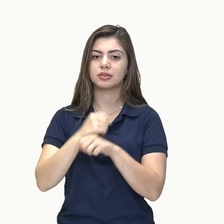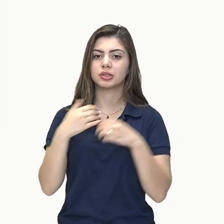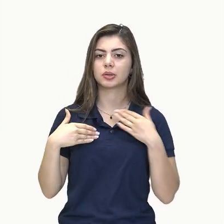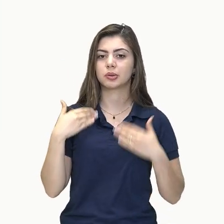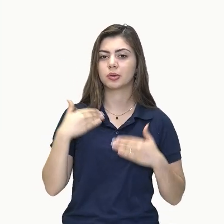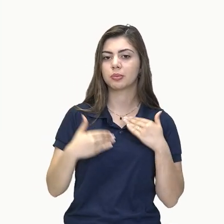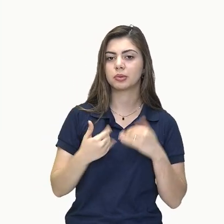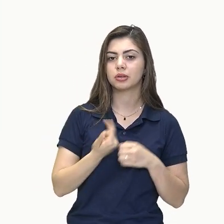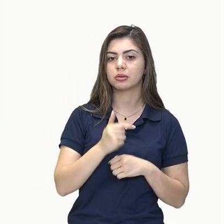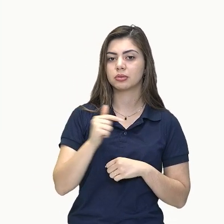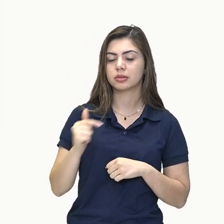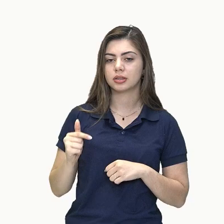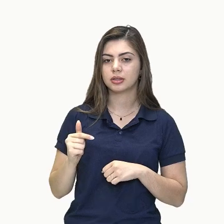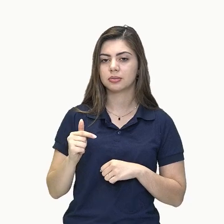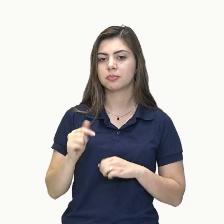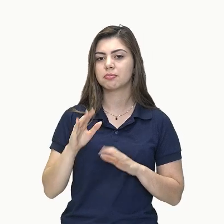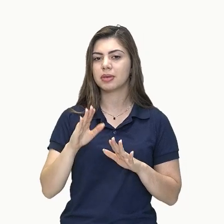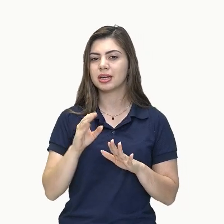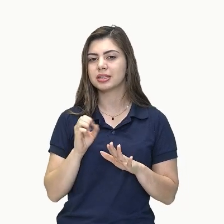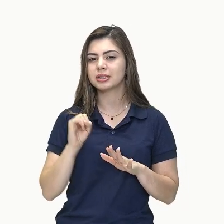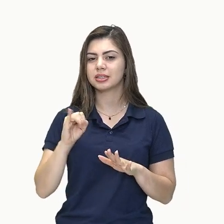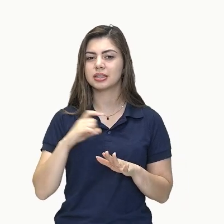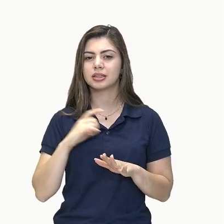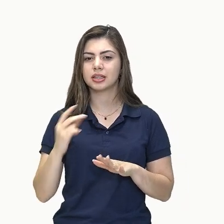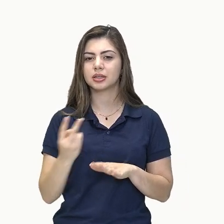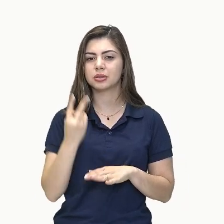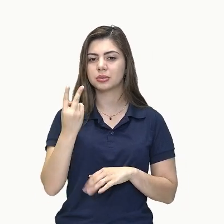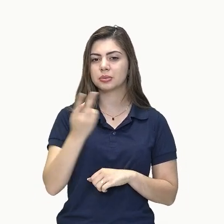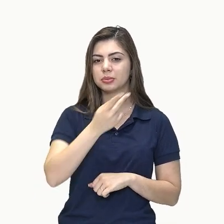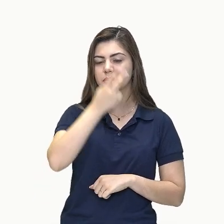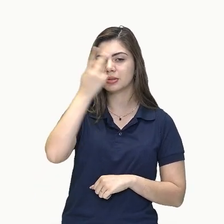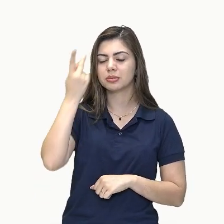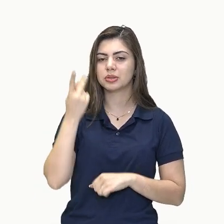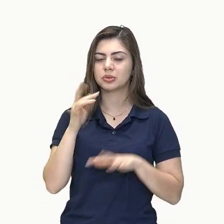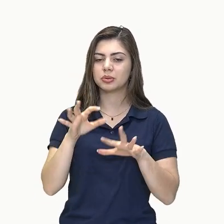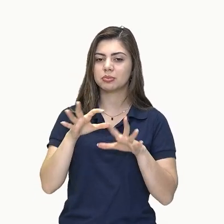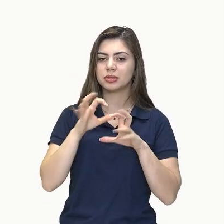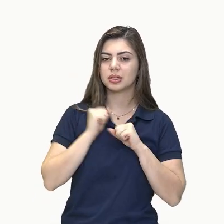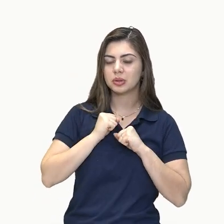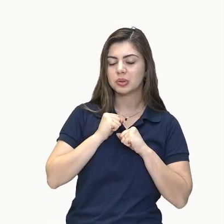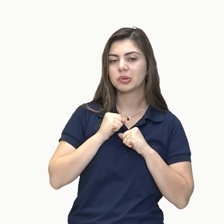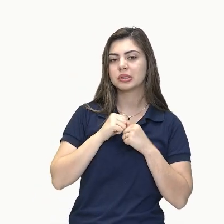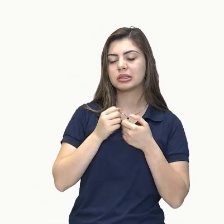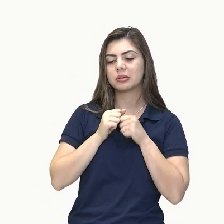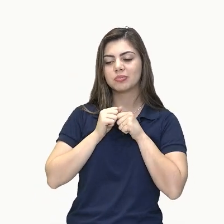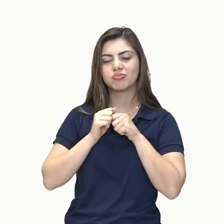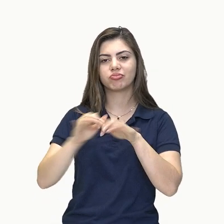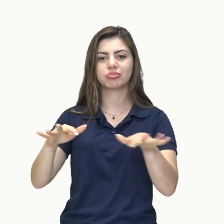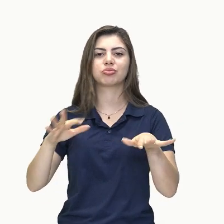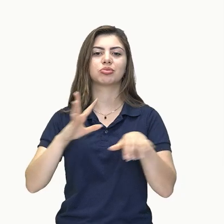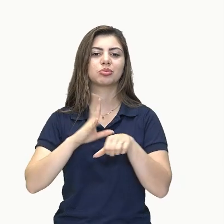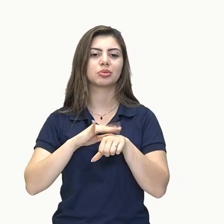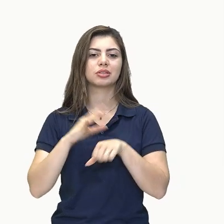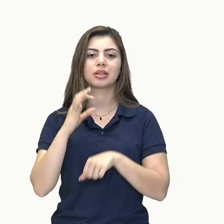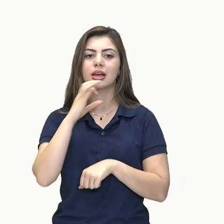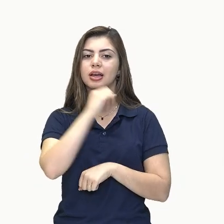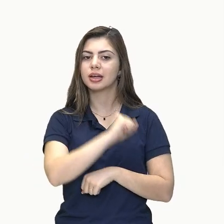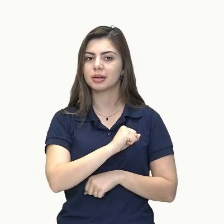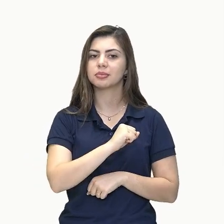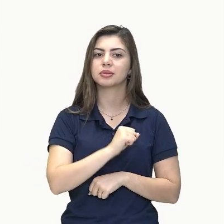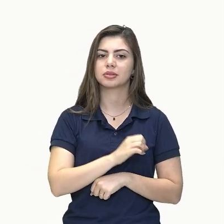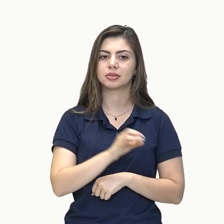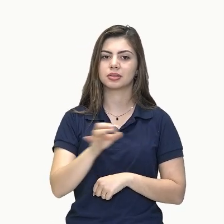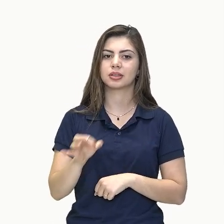de duas pessoas infectadas para que a doença se propague por toda a população, se não por toda, mas